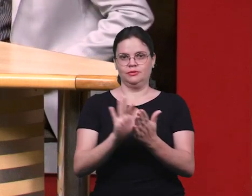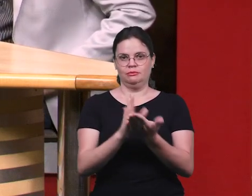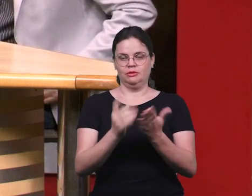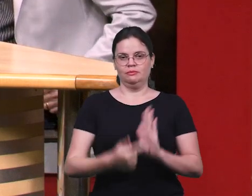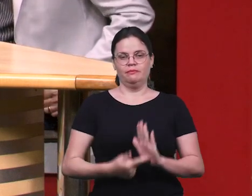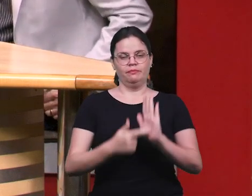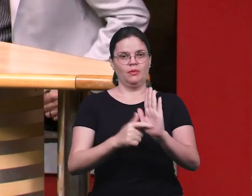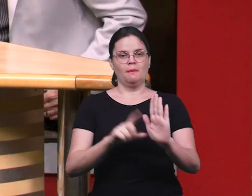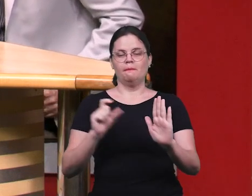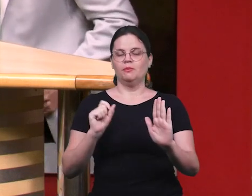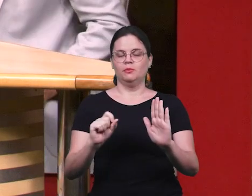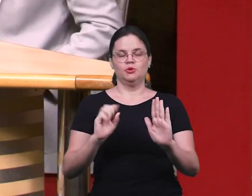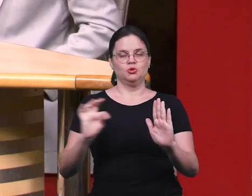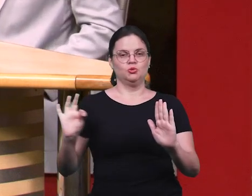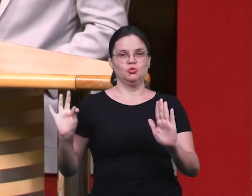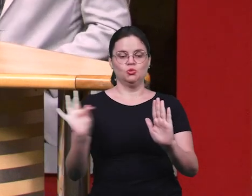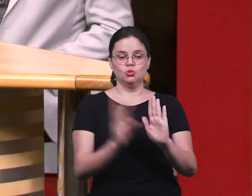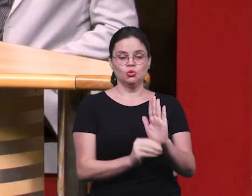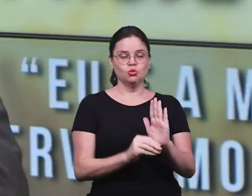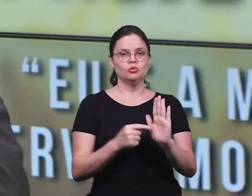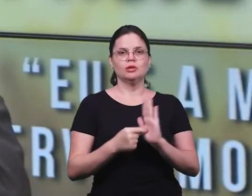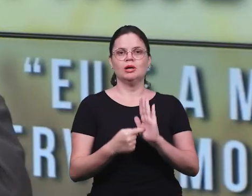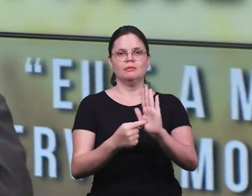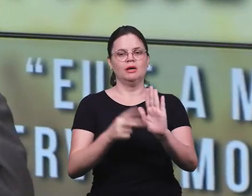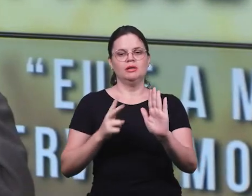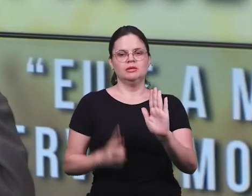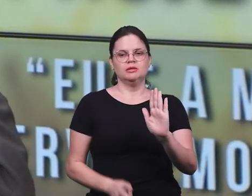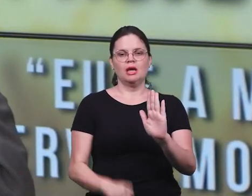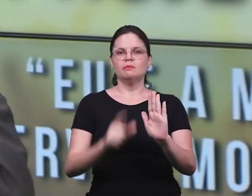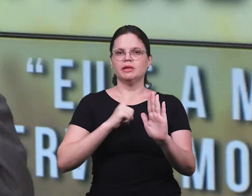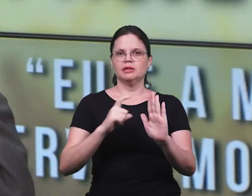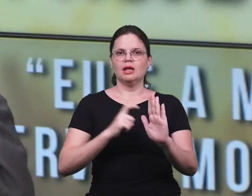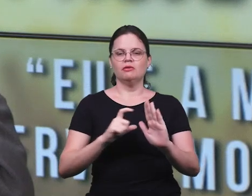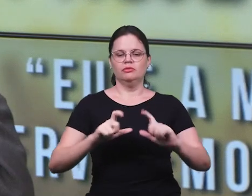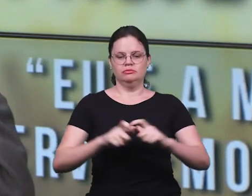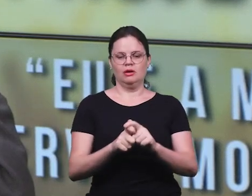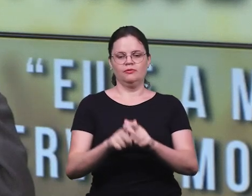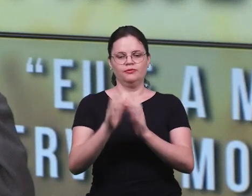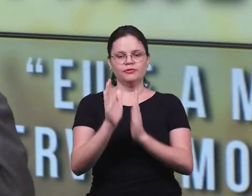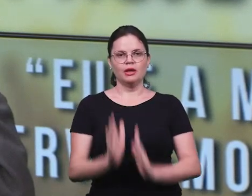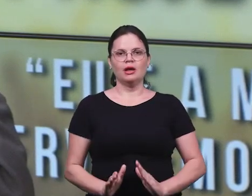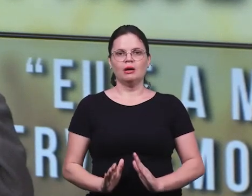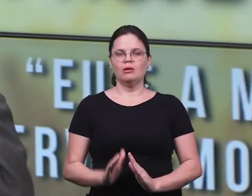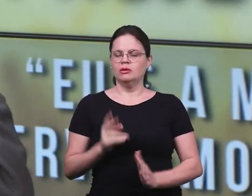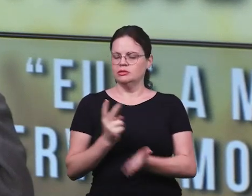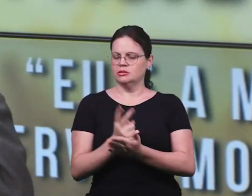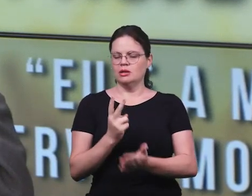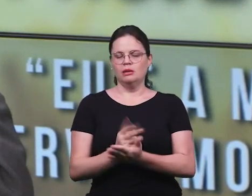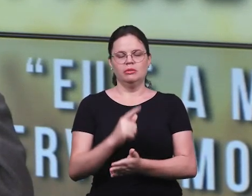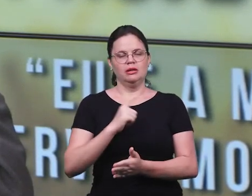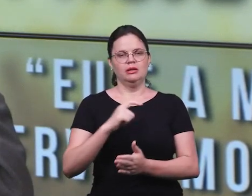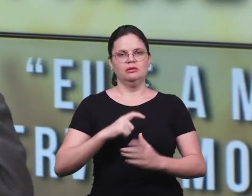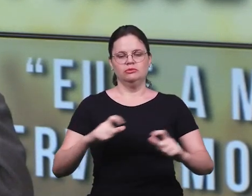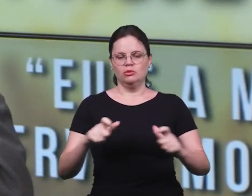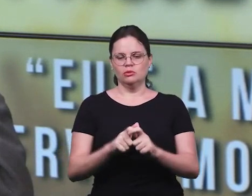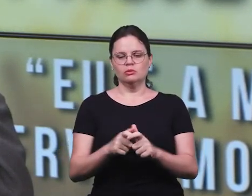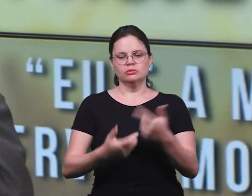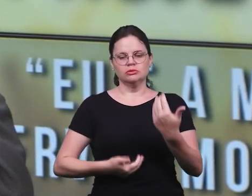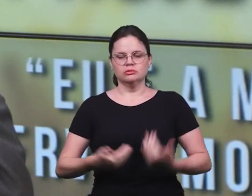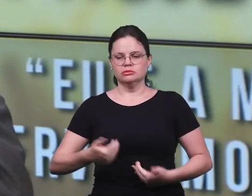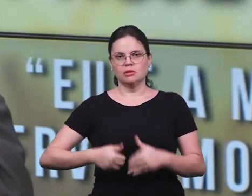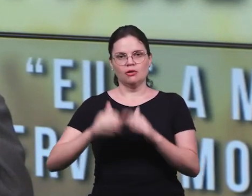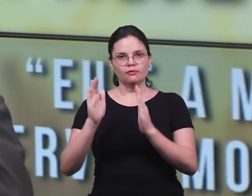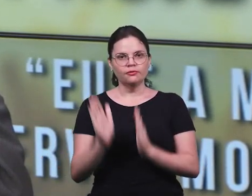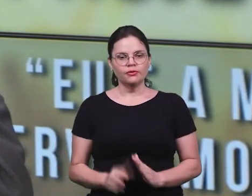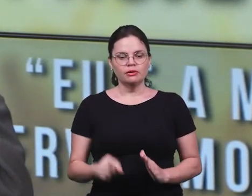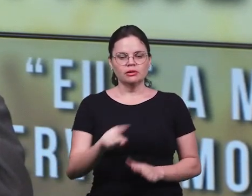palavra, que sempre houve um remanescente fiel. É verdade. Que estava preocupado com a profecia,